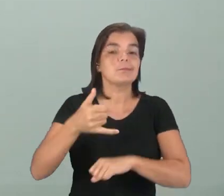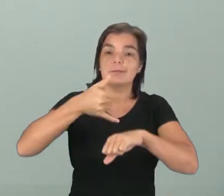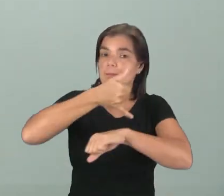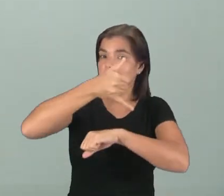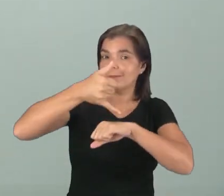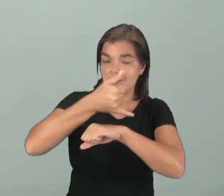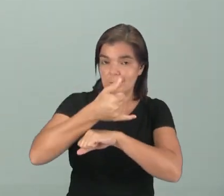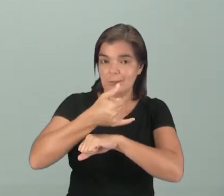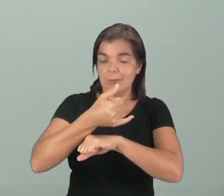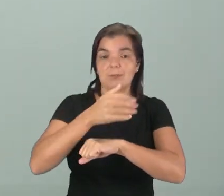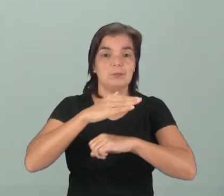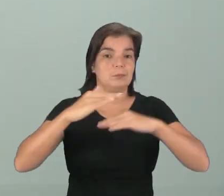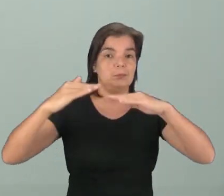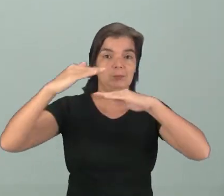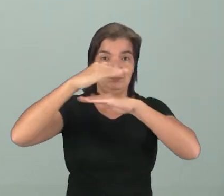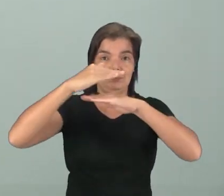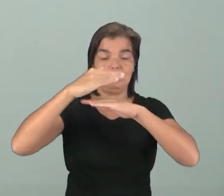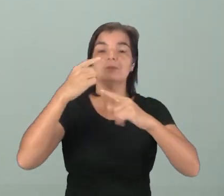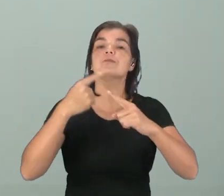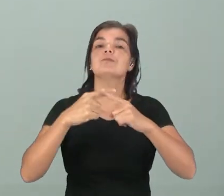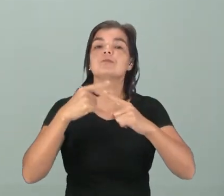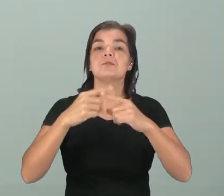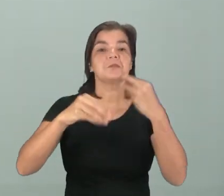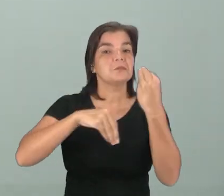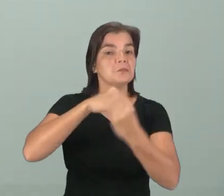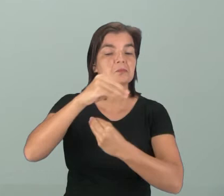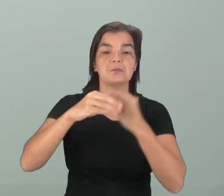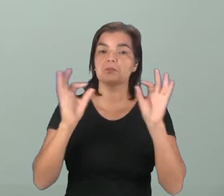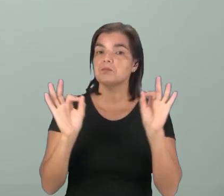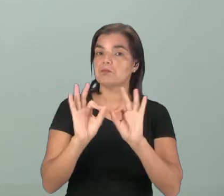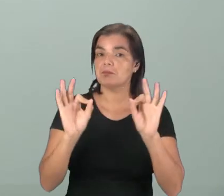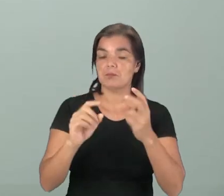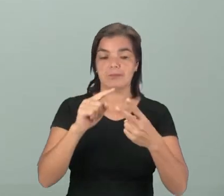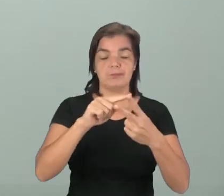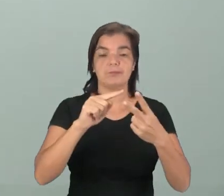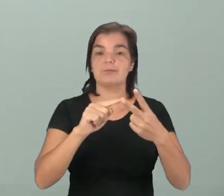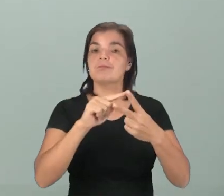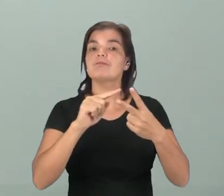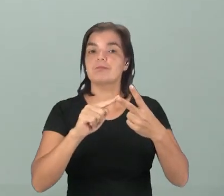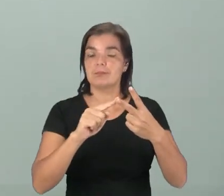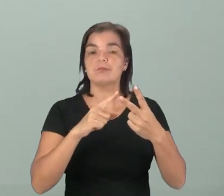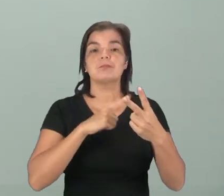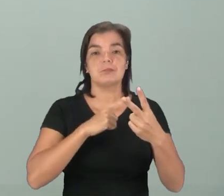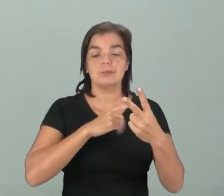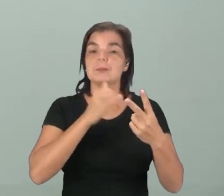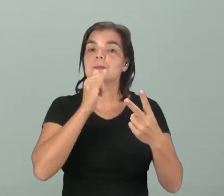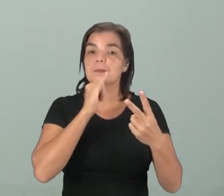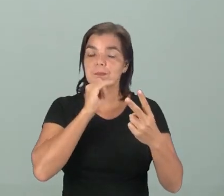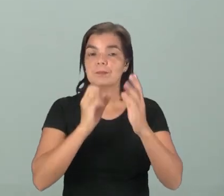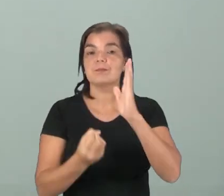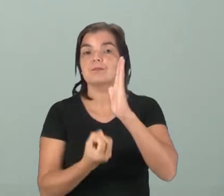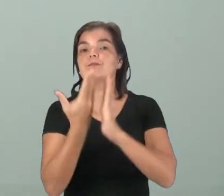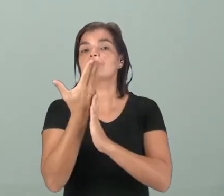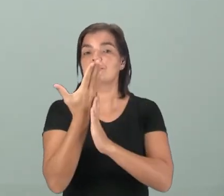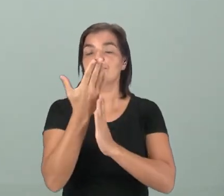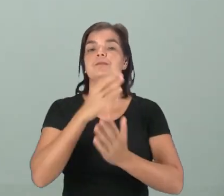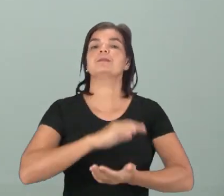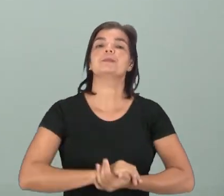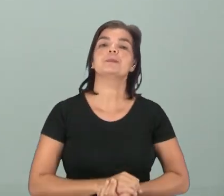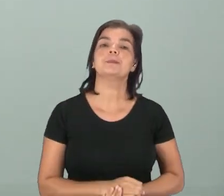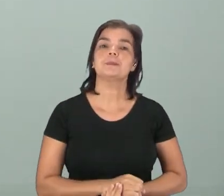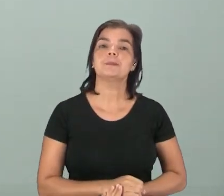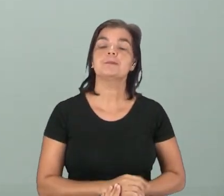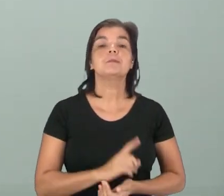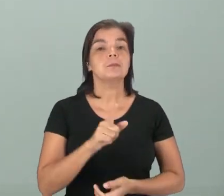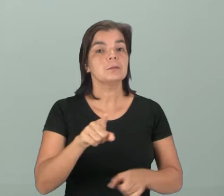óleo certamente vai ficar em cima. Por quê? Porque não se misturam, você vai ter aí 2 fases e vai ter o exemplo típico de uma substância